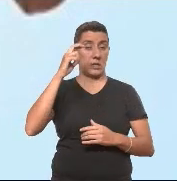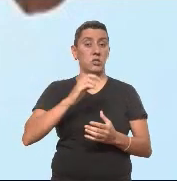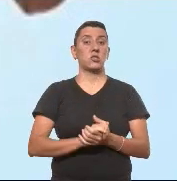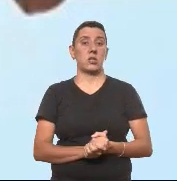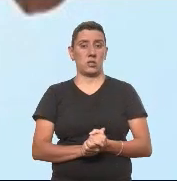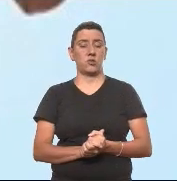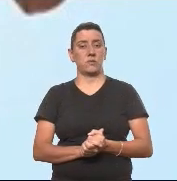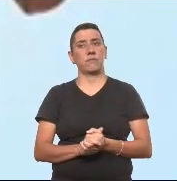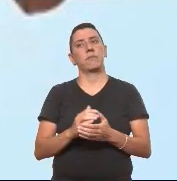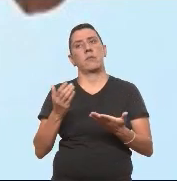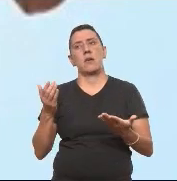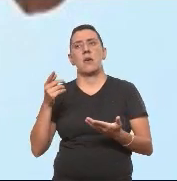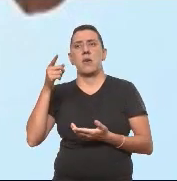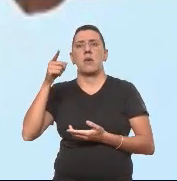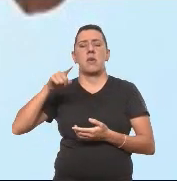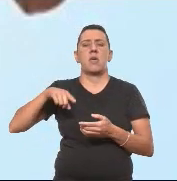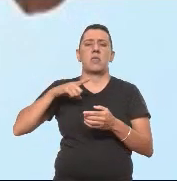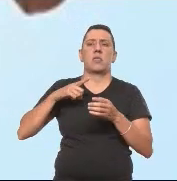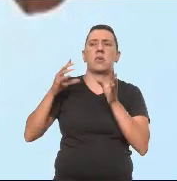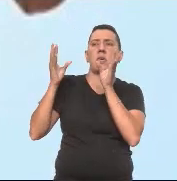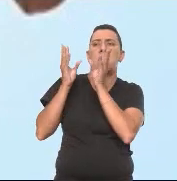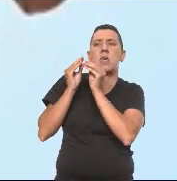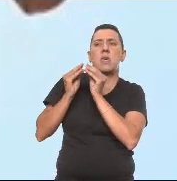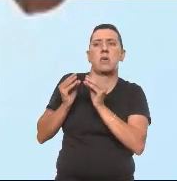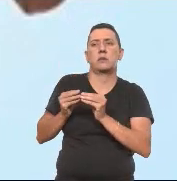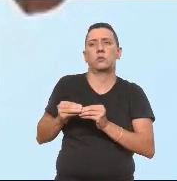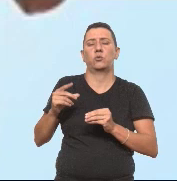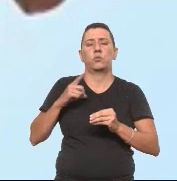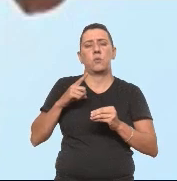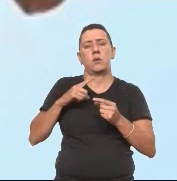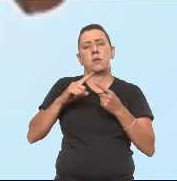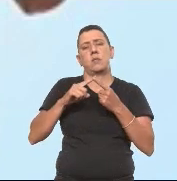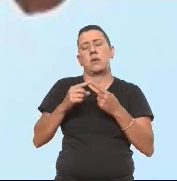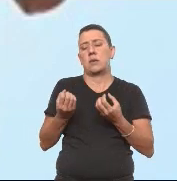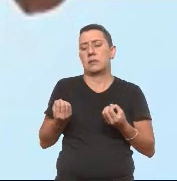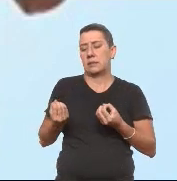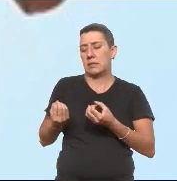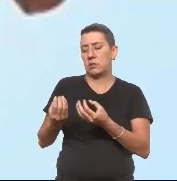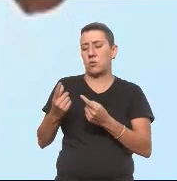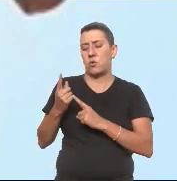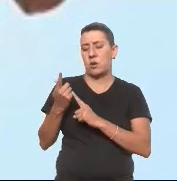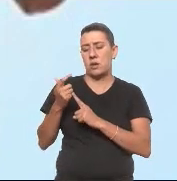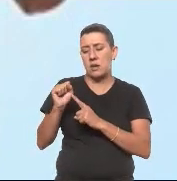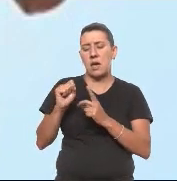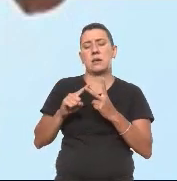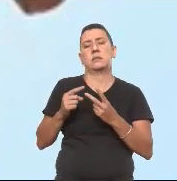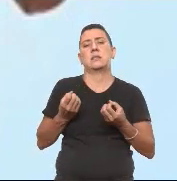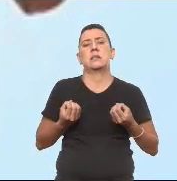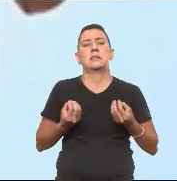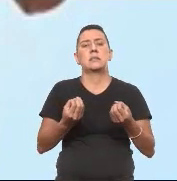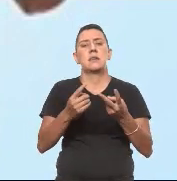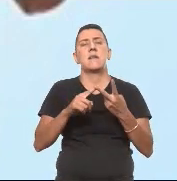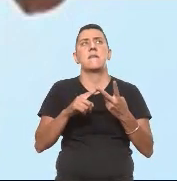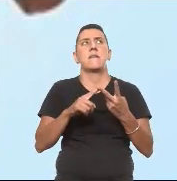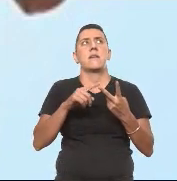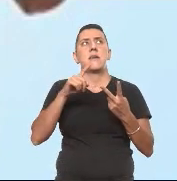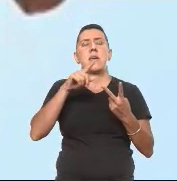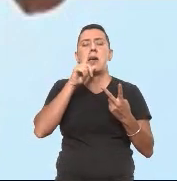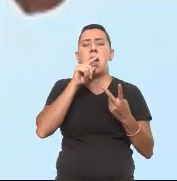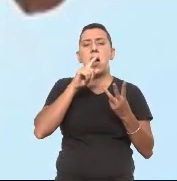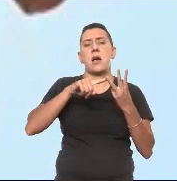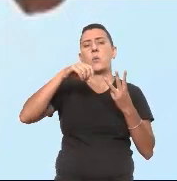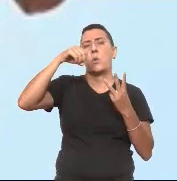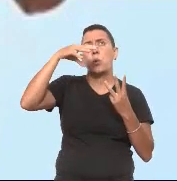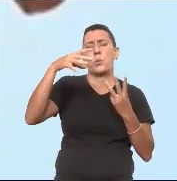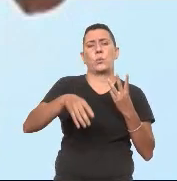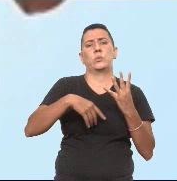obviamente é um resumo a gente tem terminais dos mais variados sensores de gás sensores de água sensores de iluminação e